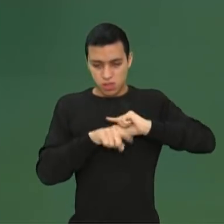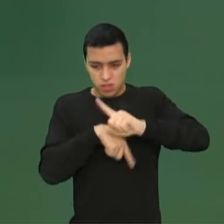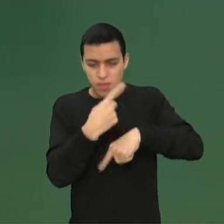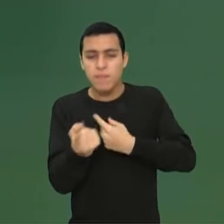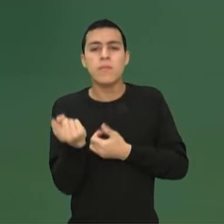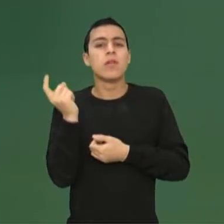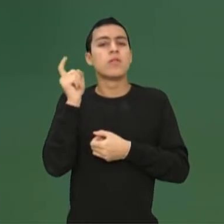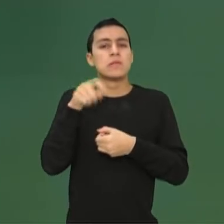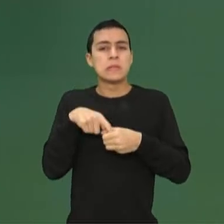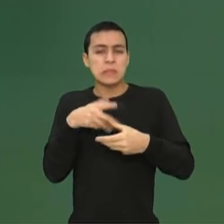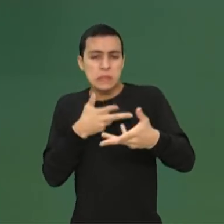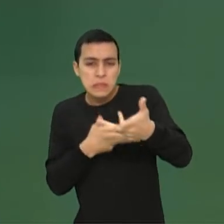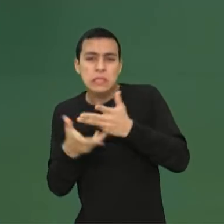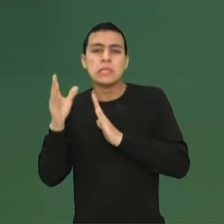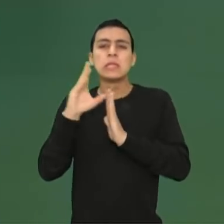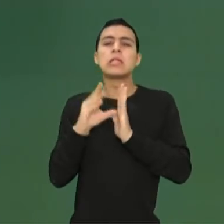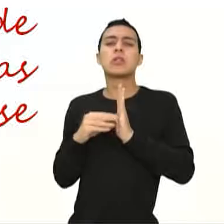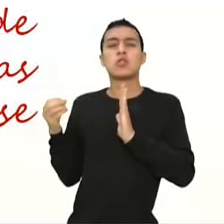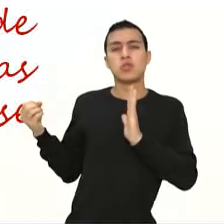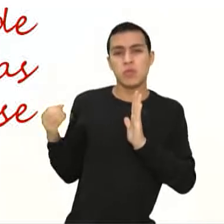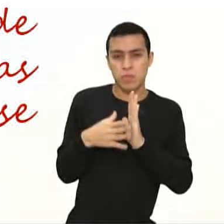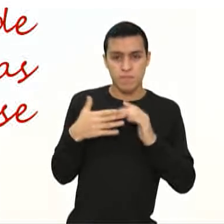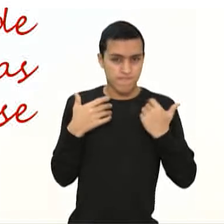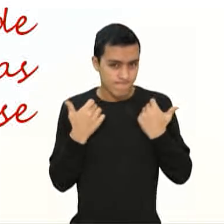gente volta com o nosso conteúdo da aula de hoje.